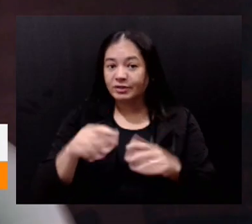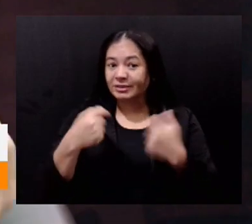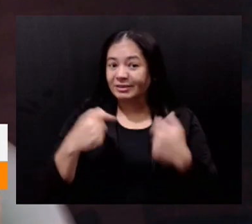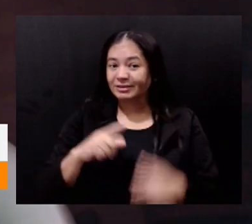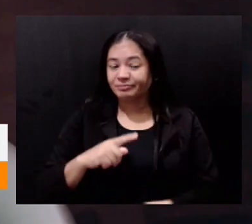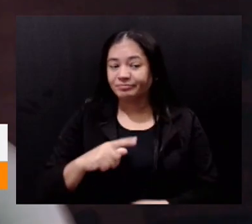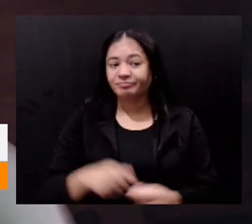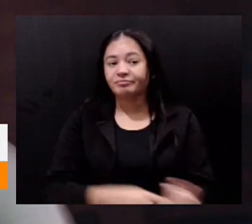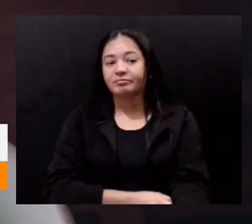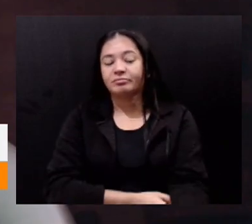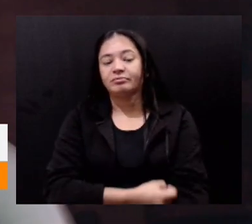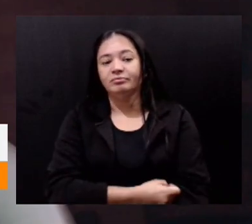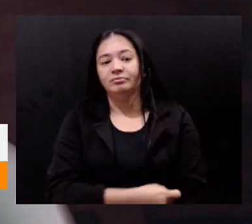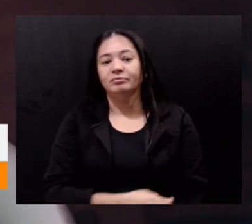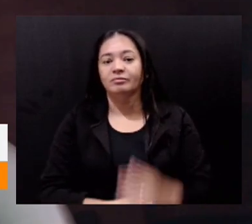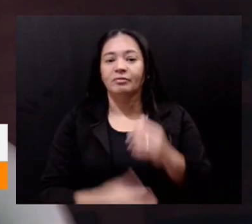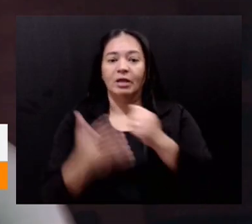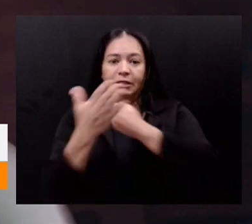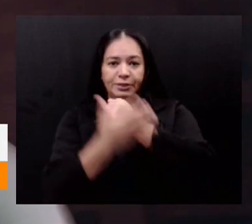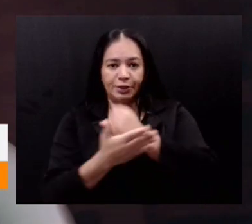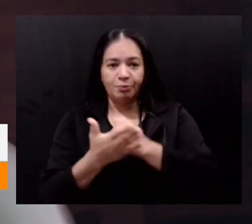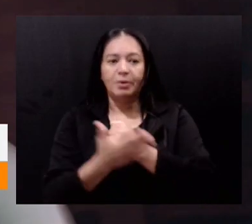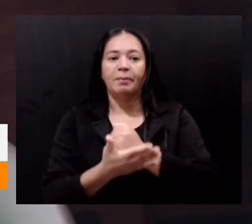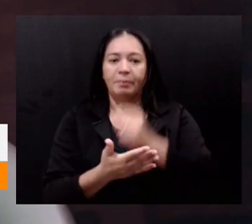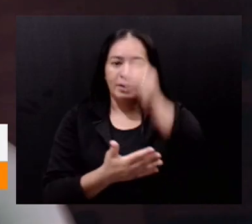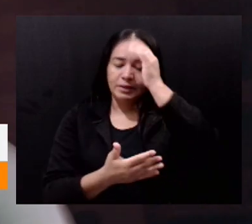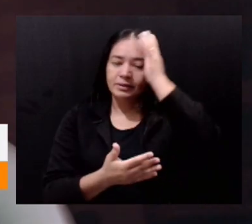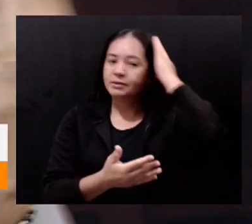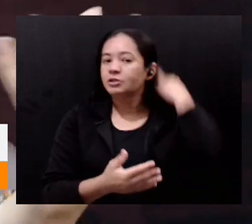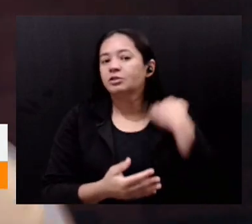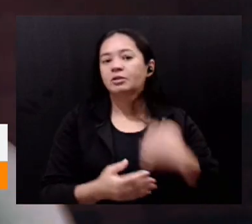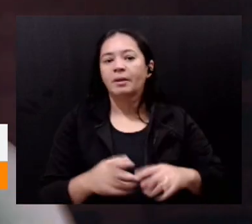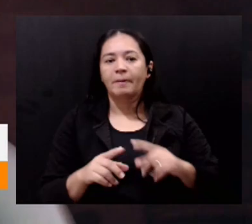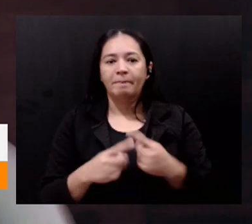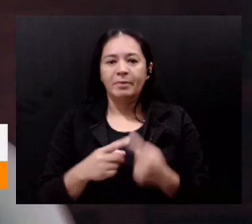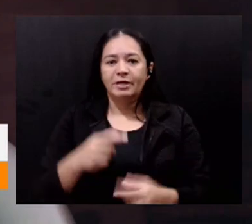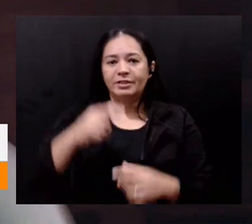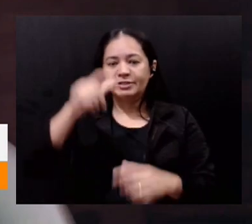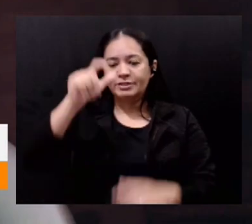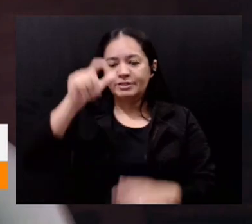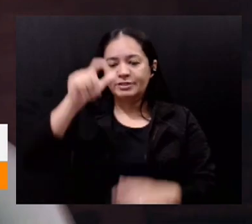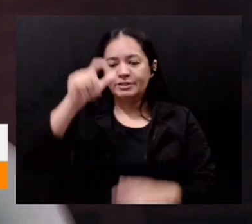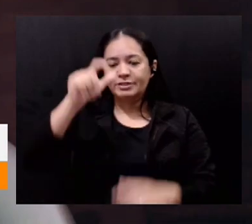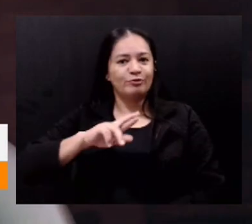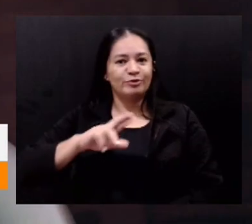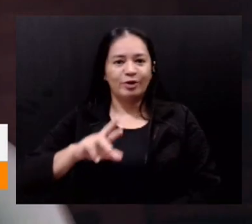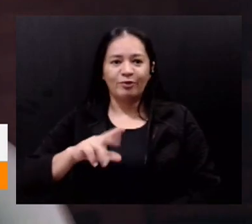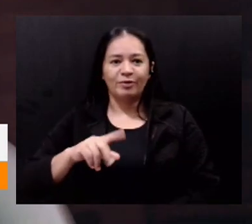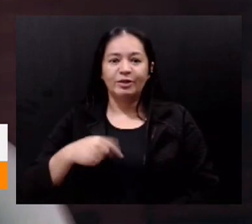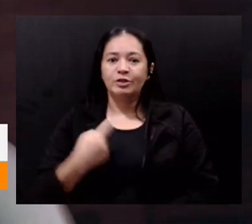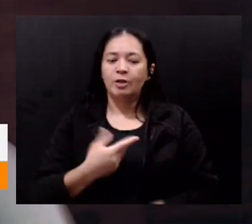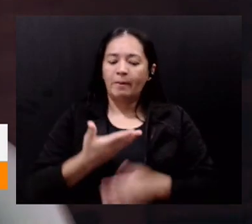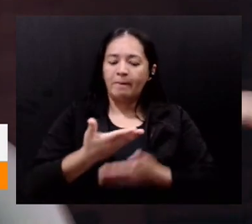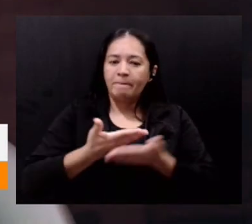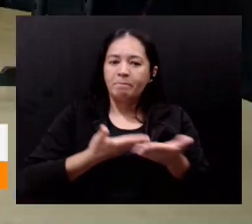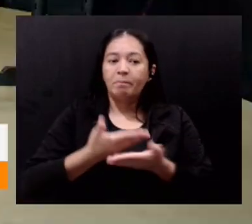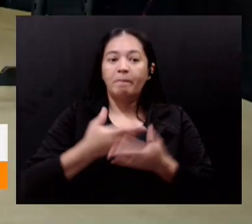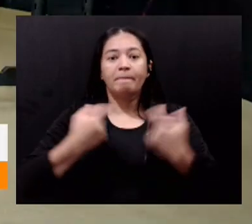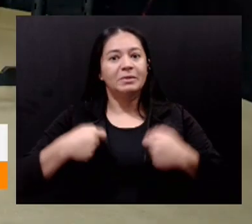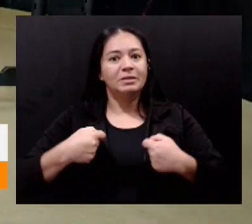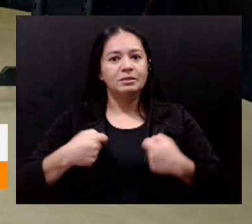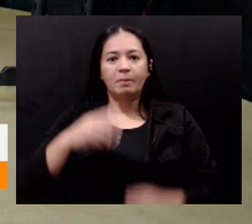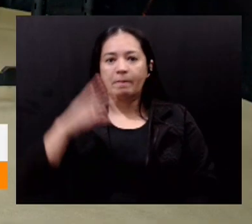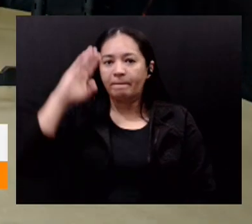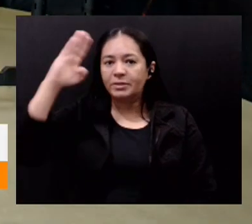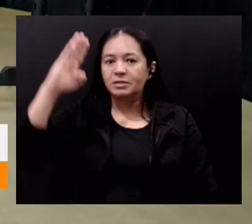uma base de uma teoria, mas ela não é um ser humano, que a gente precisa dessa troca, ainda mais nós brasileiros, né, nós A gostamos". questão do